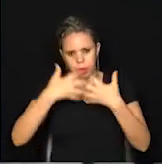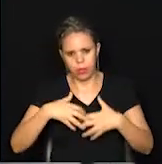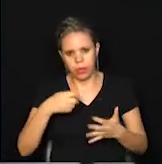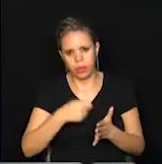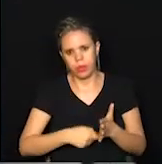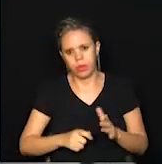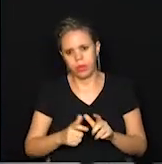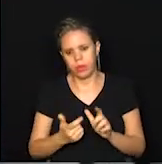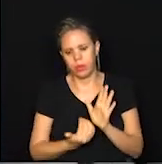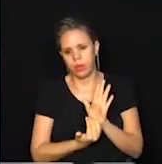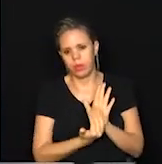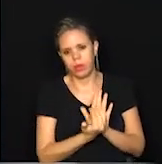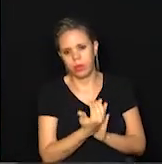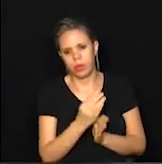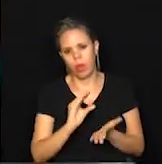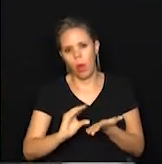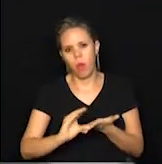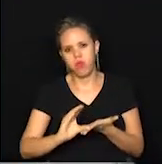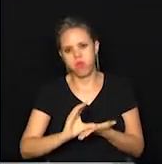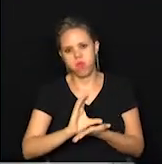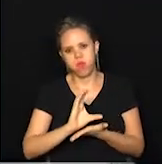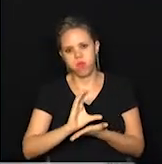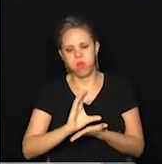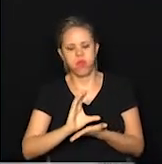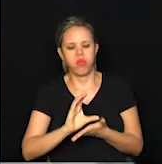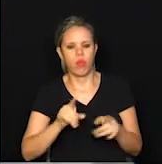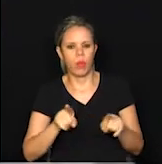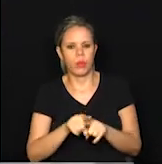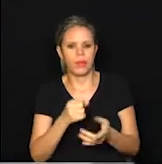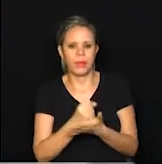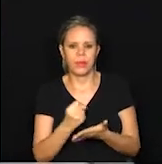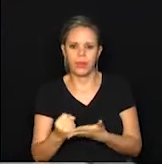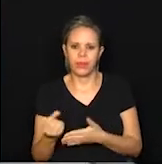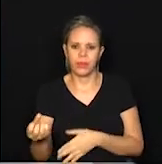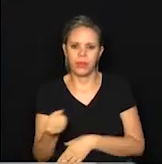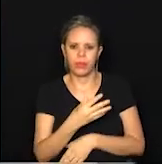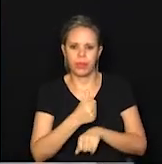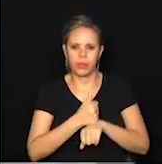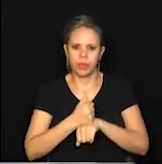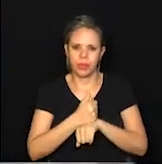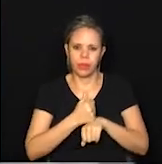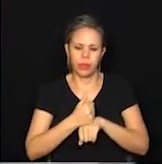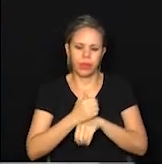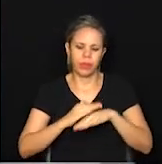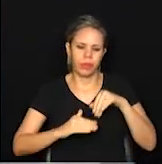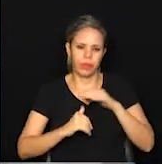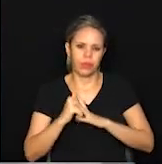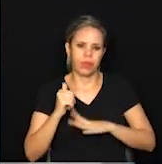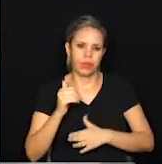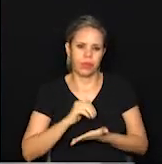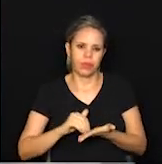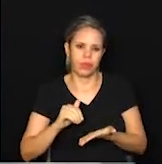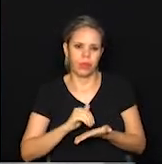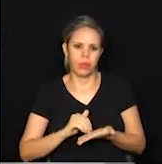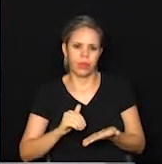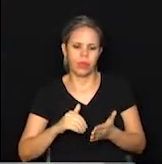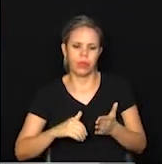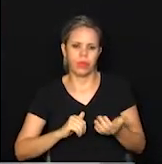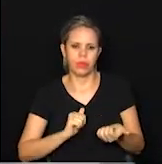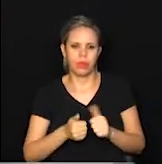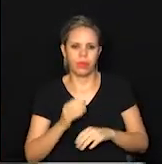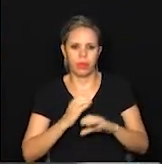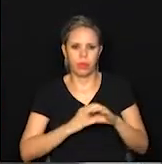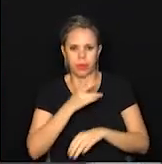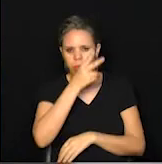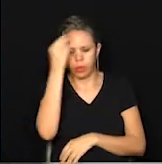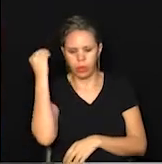de aumento do orçamento, como de contratação de novos profissionais para a Secretaria de Esporte, de concurso